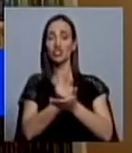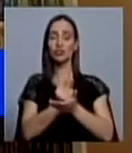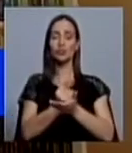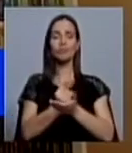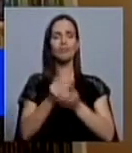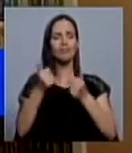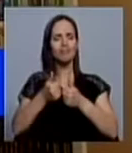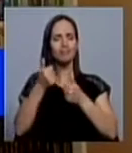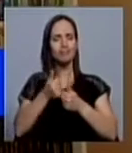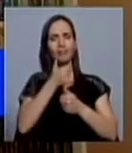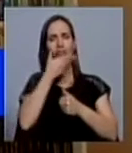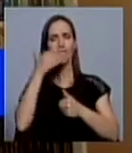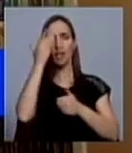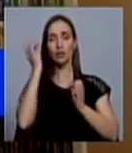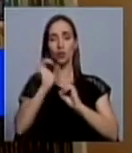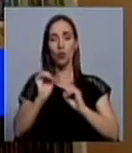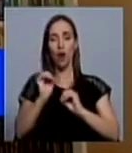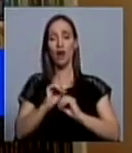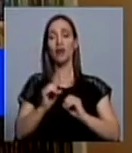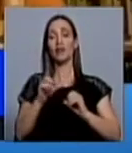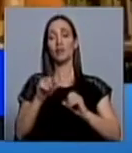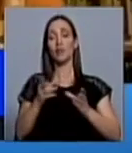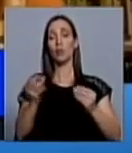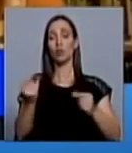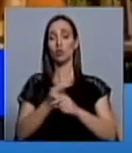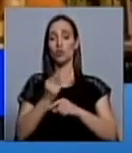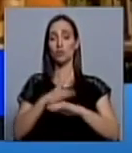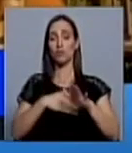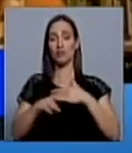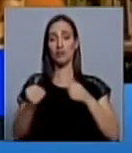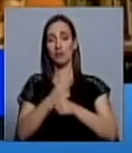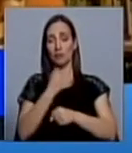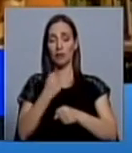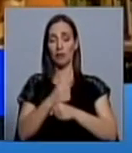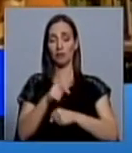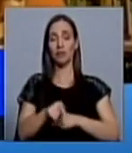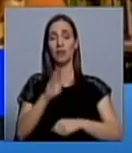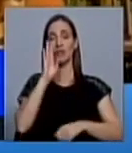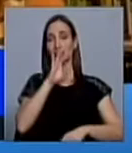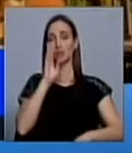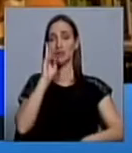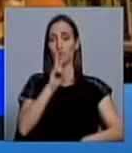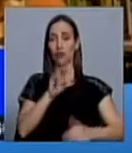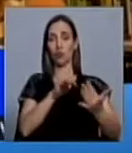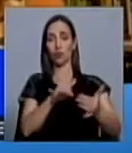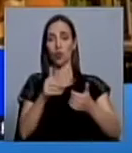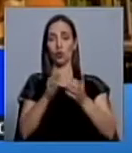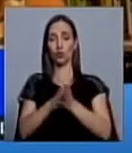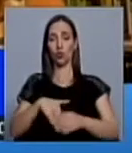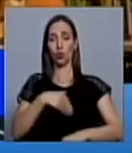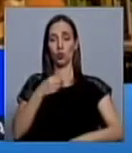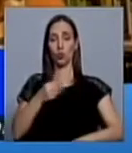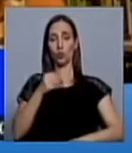ainda temos aqui muito para trabalhar nesta área. Se olharmos para o futebol à escala mundial e centrado